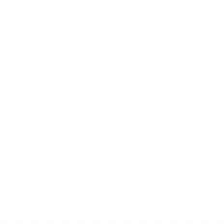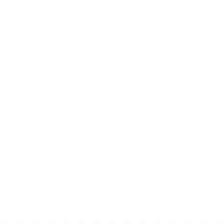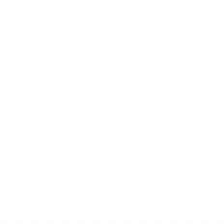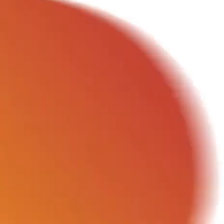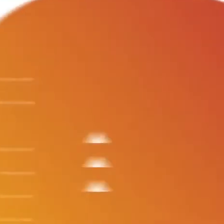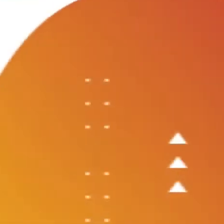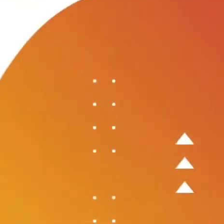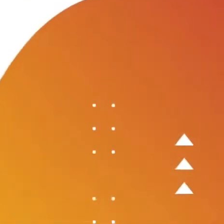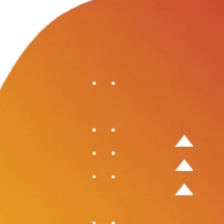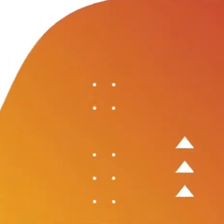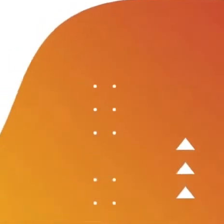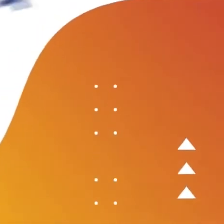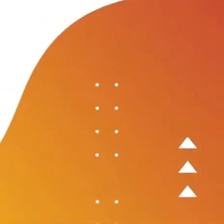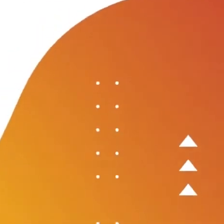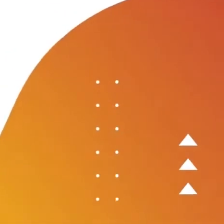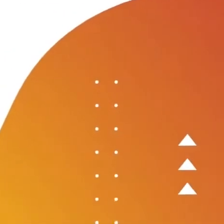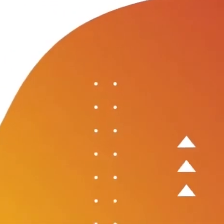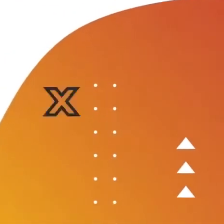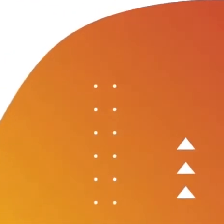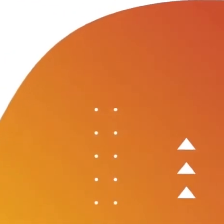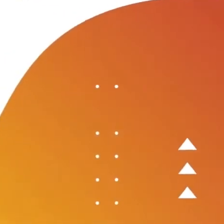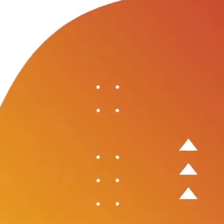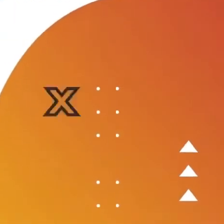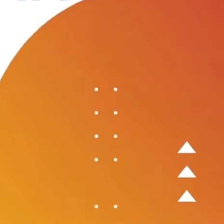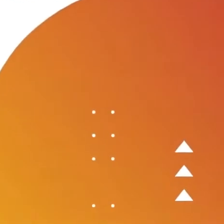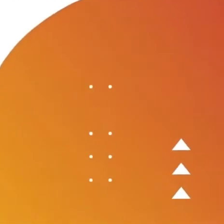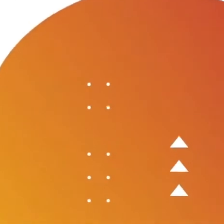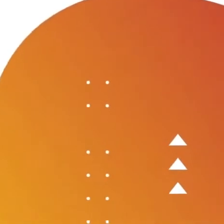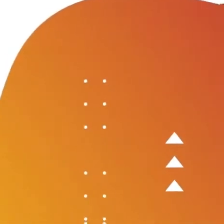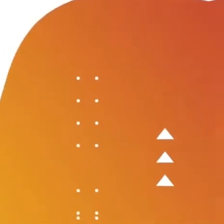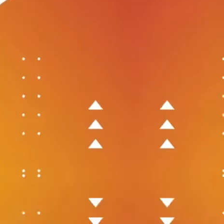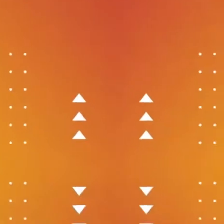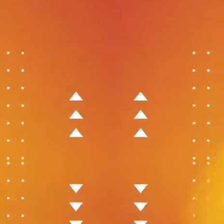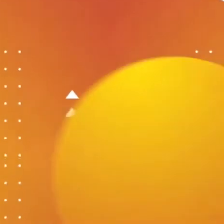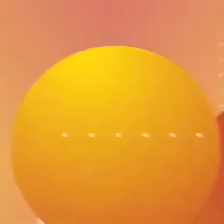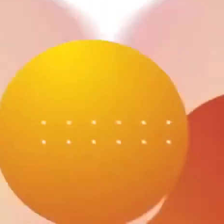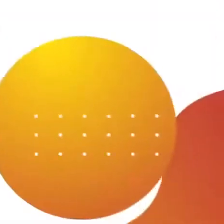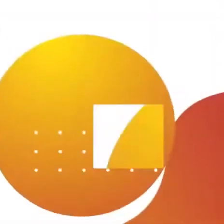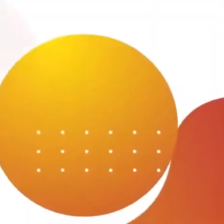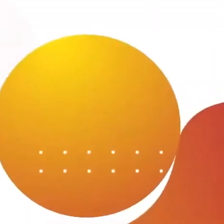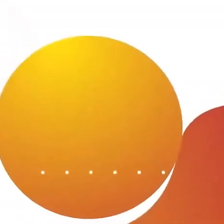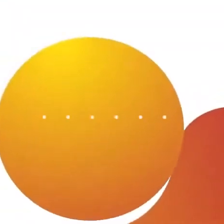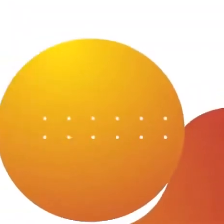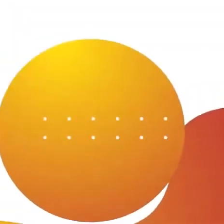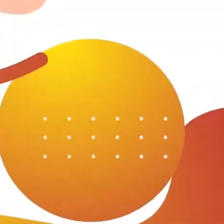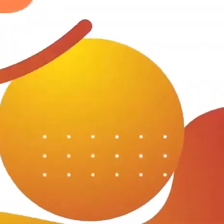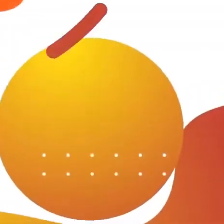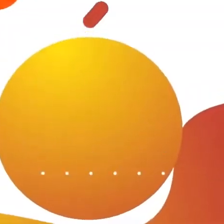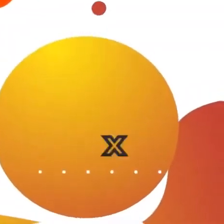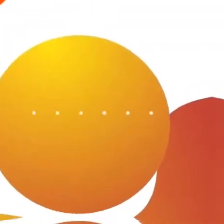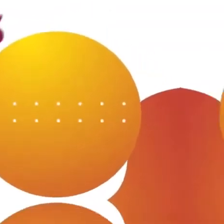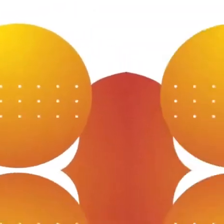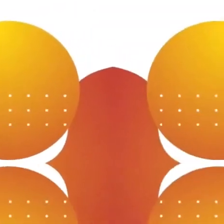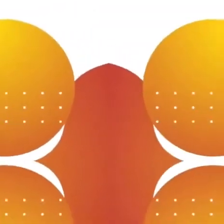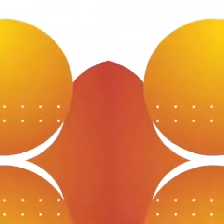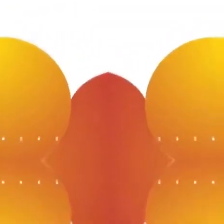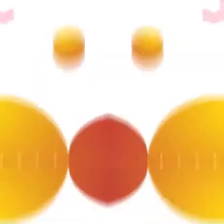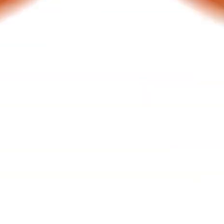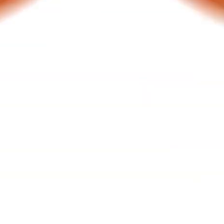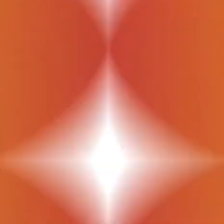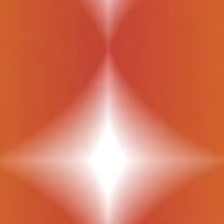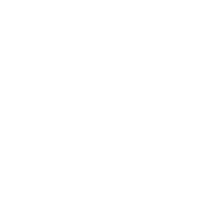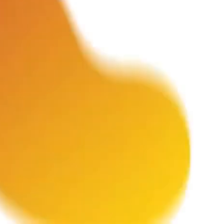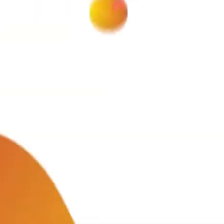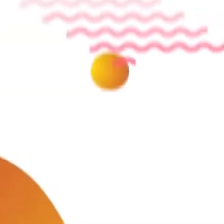Está querendo renovar o seu exame de vista, mas não quer gastar muito? Aproveite os combos que as óticas Cardeal prepararam para